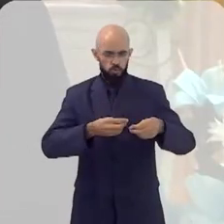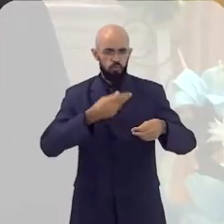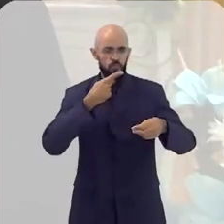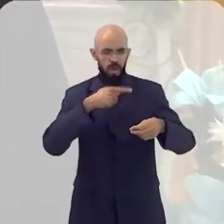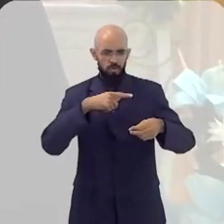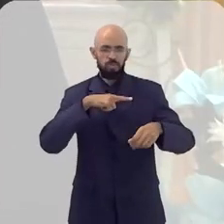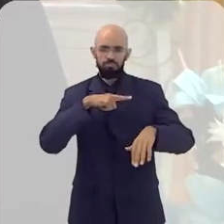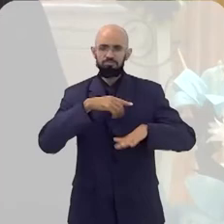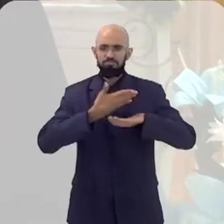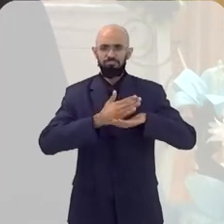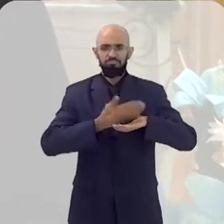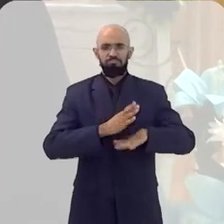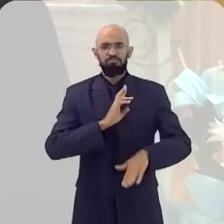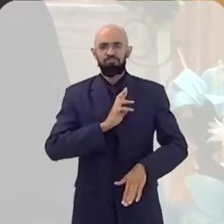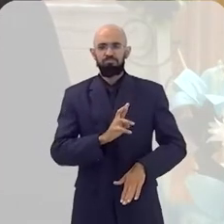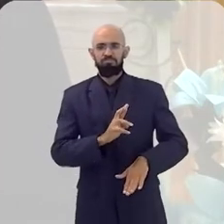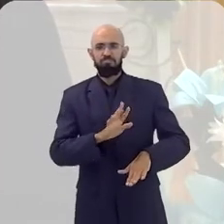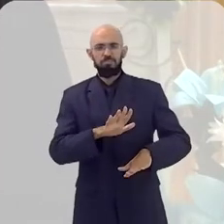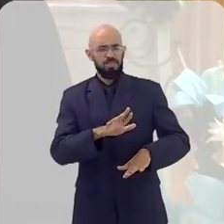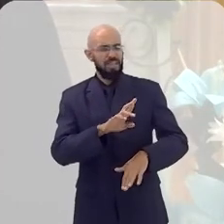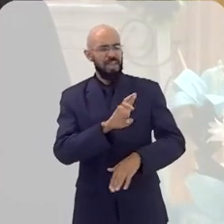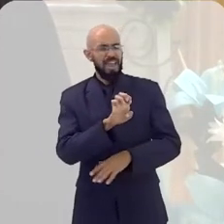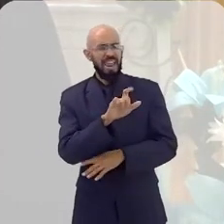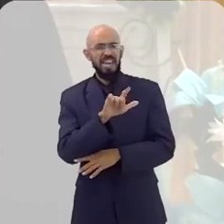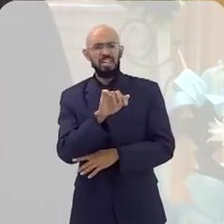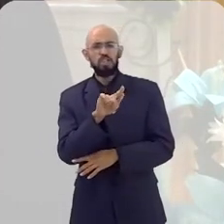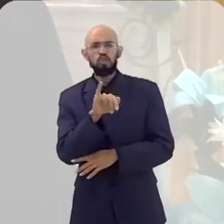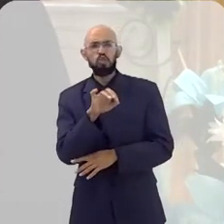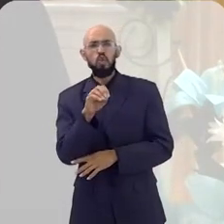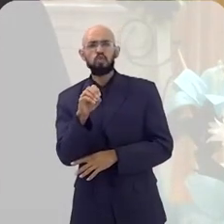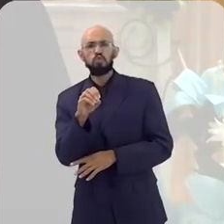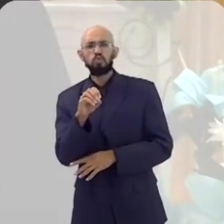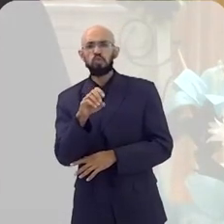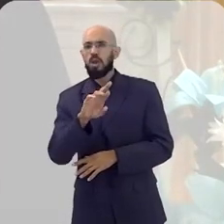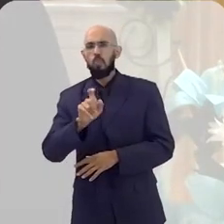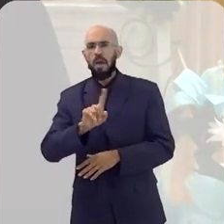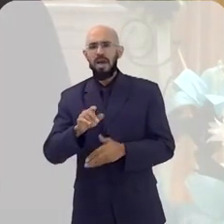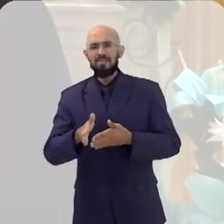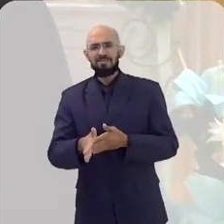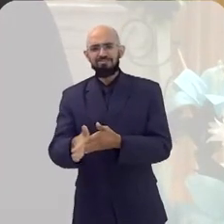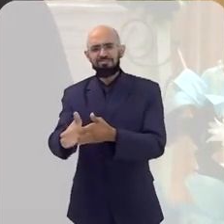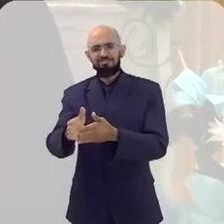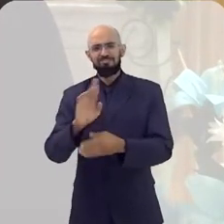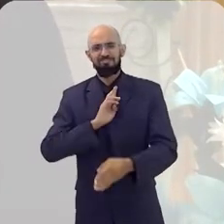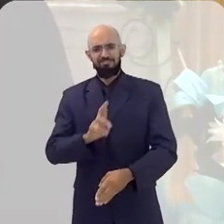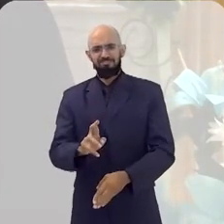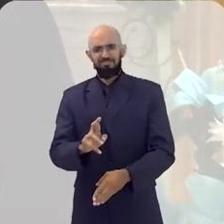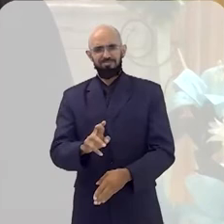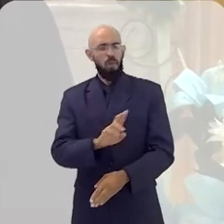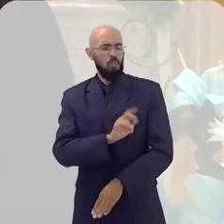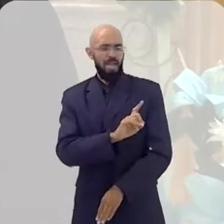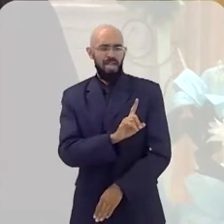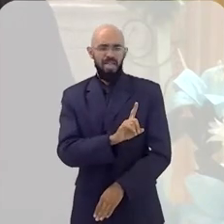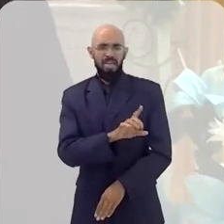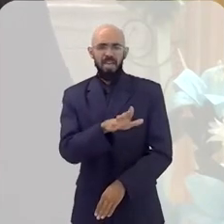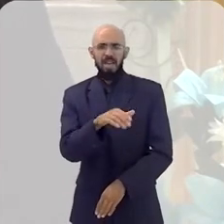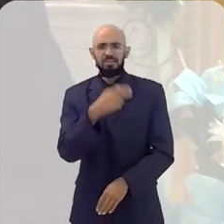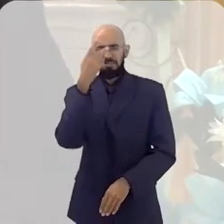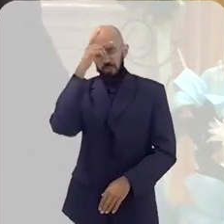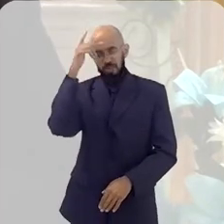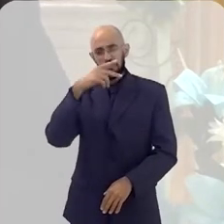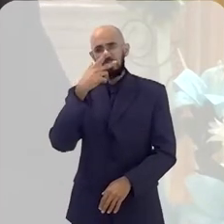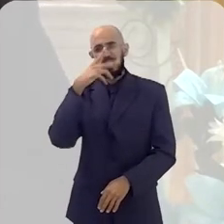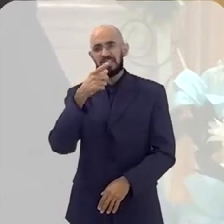se diz religioso, né, mas se dizer religioso não é seguir a religião. Sim. Né? Então, as pessoas